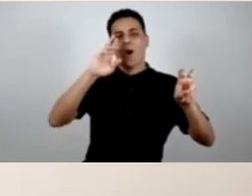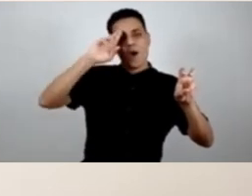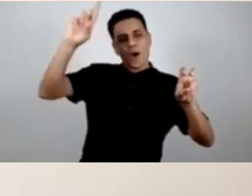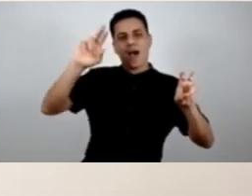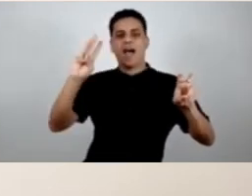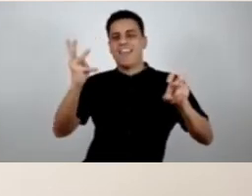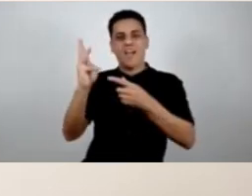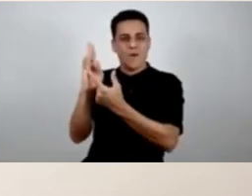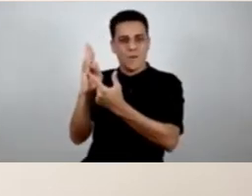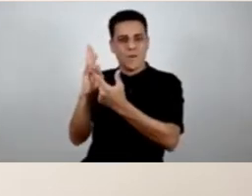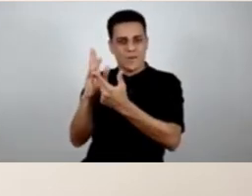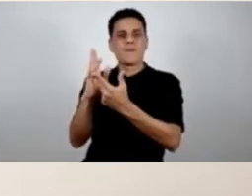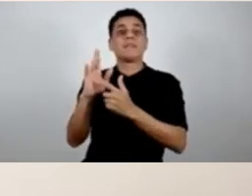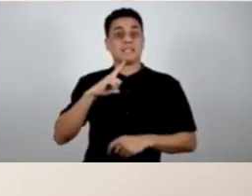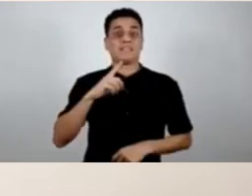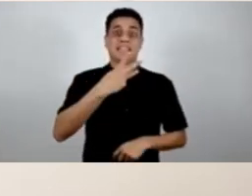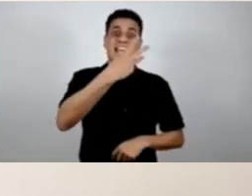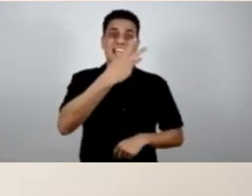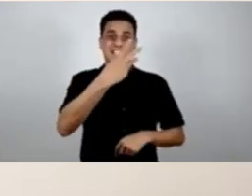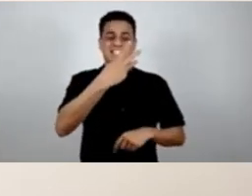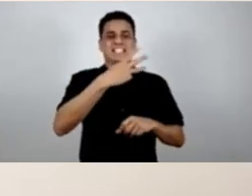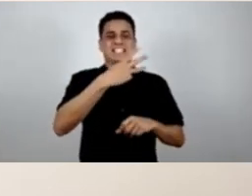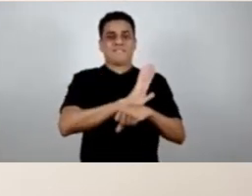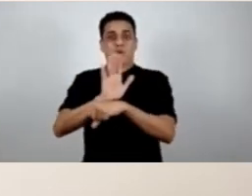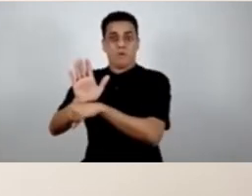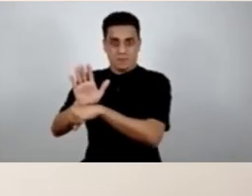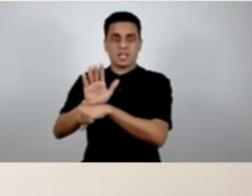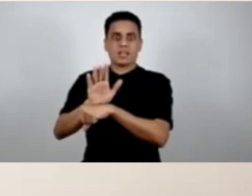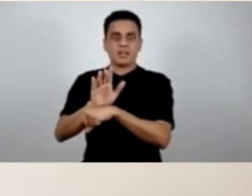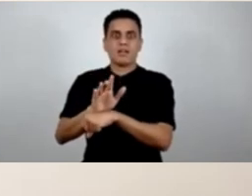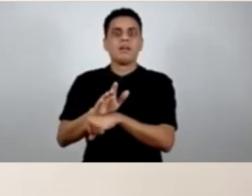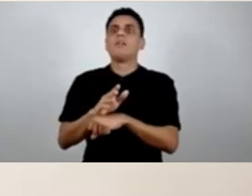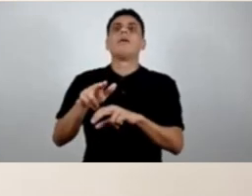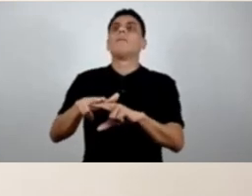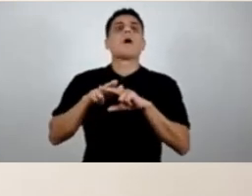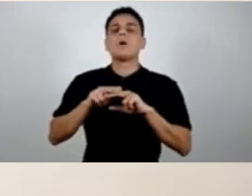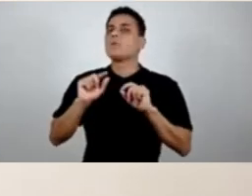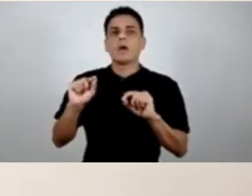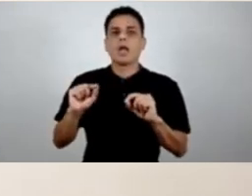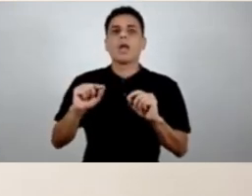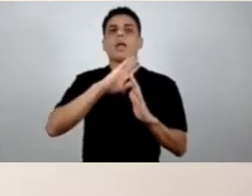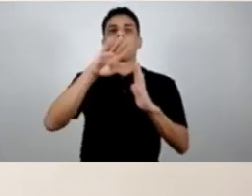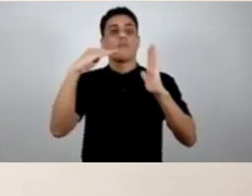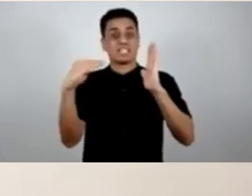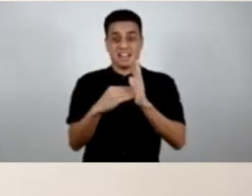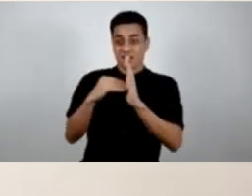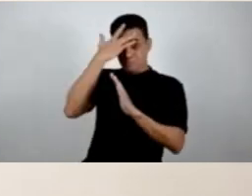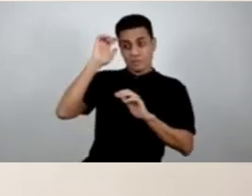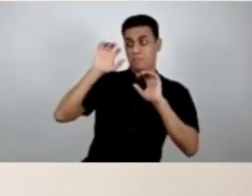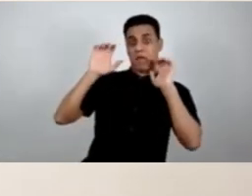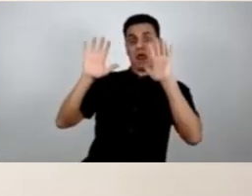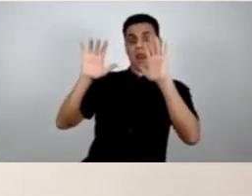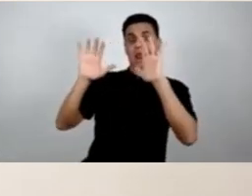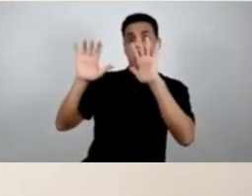Foram 3 filmes, né? O turismo da Nova Zelândia é quase inteiro bancado em cima da imagem que foi feita em cima do Senhor dos Anéis,